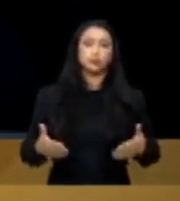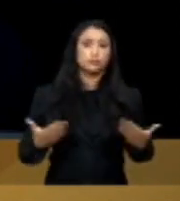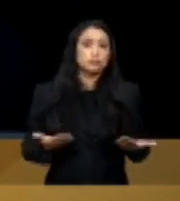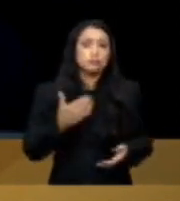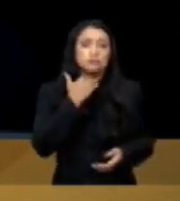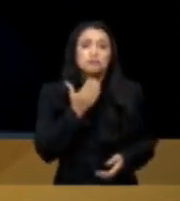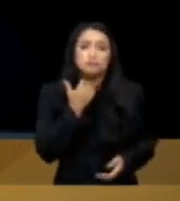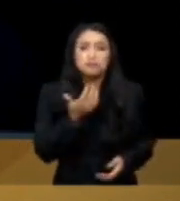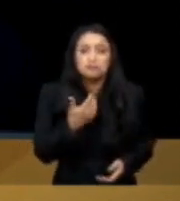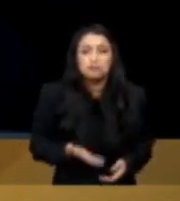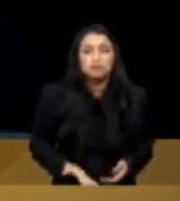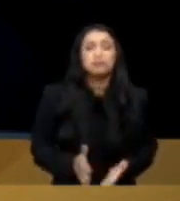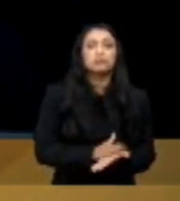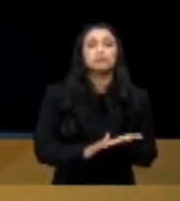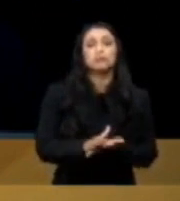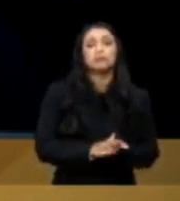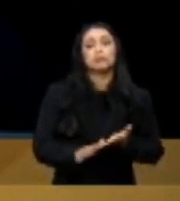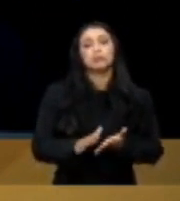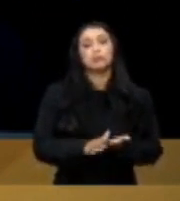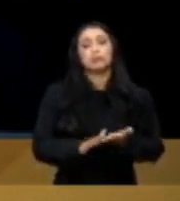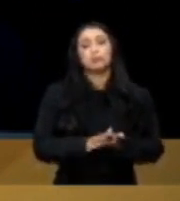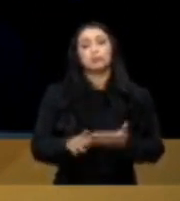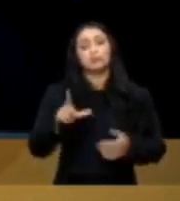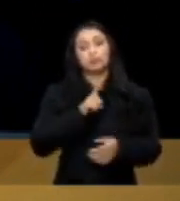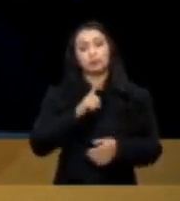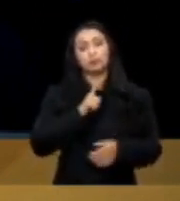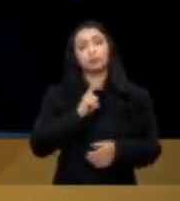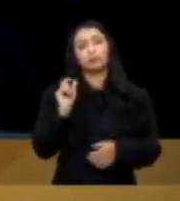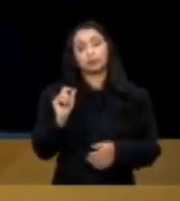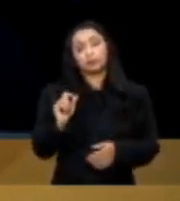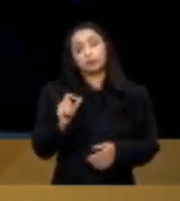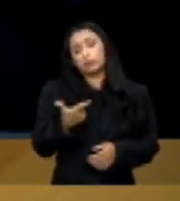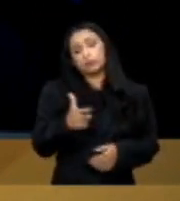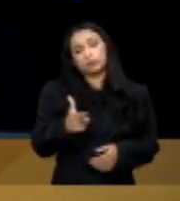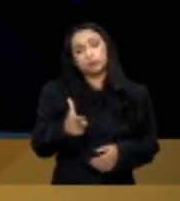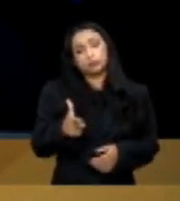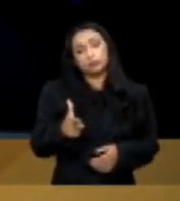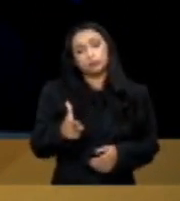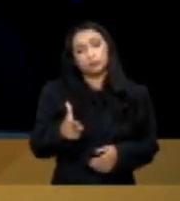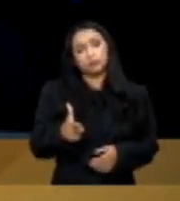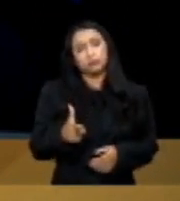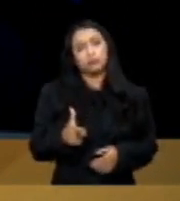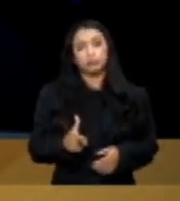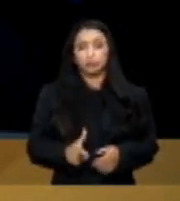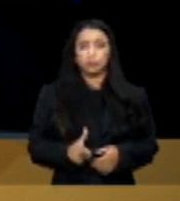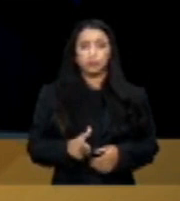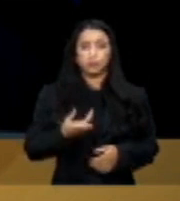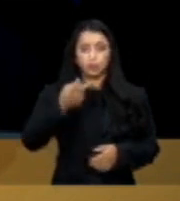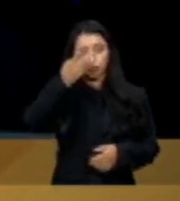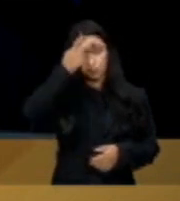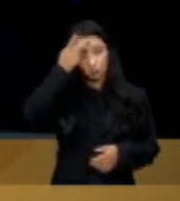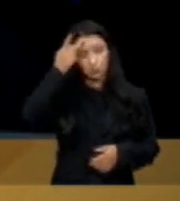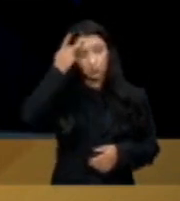uma significativa expansão na criação e produção do cinema nacional se não houver, na cadeia de consumo, um